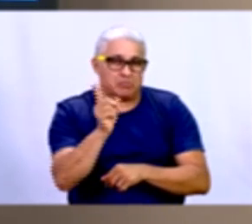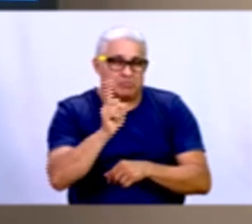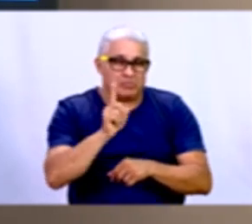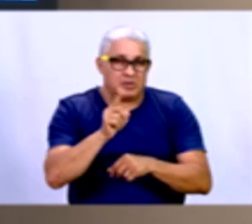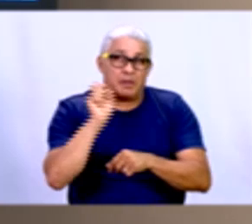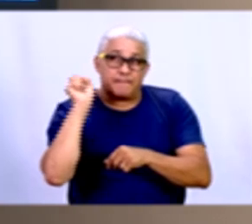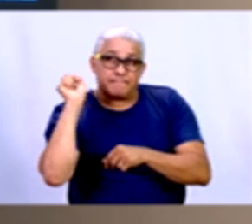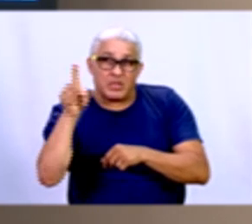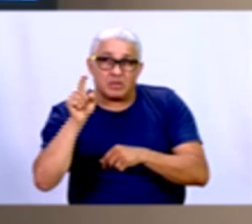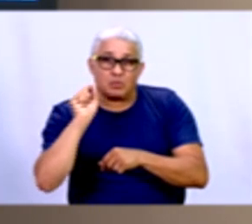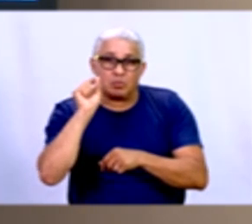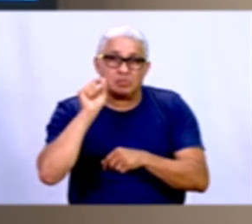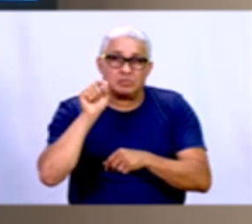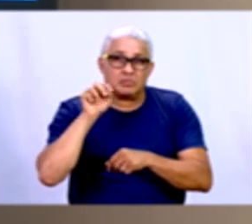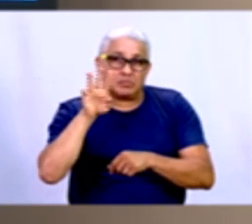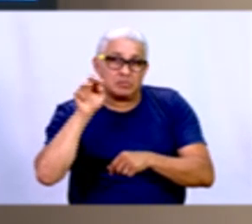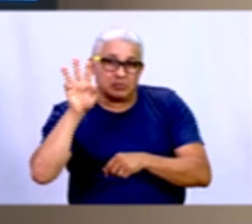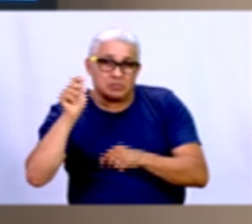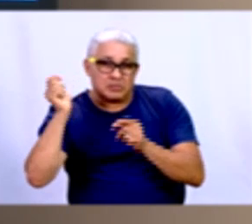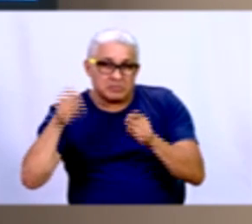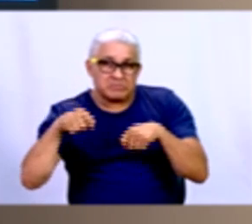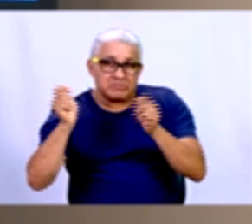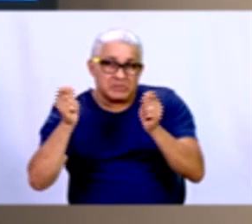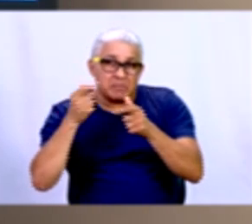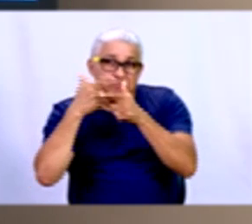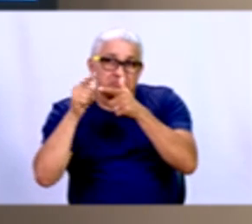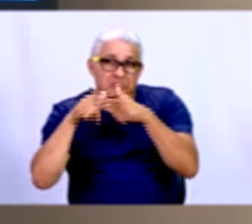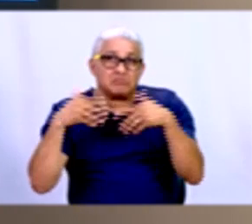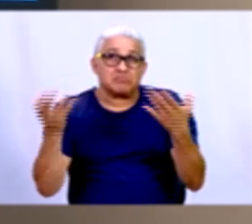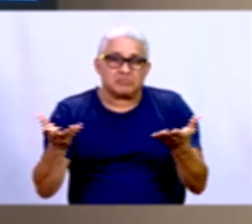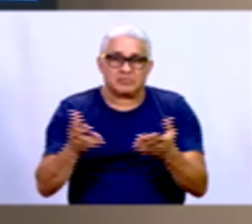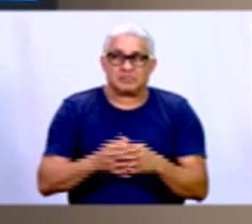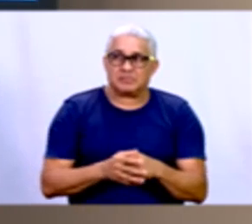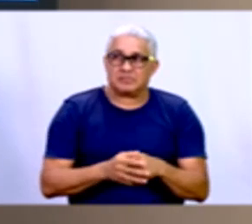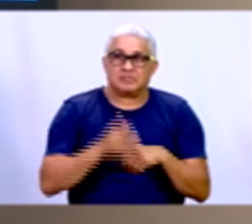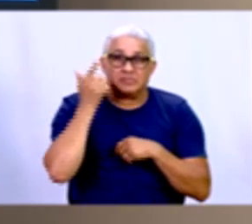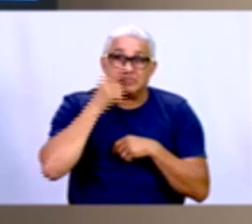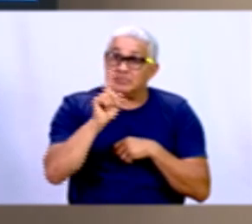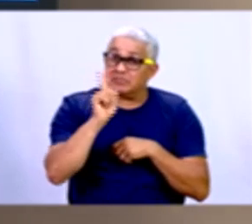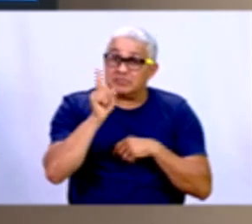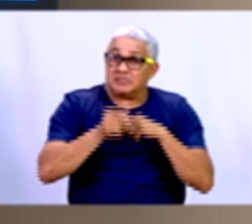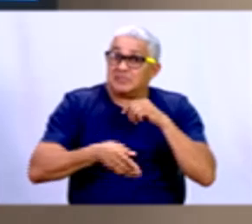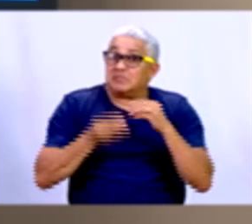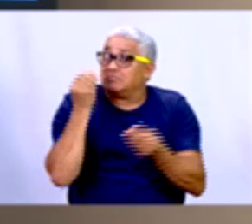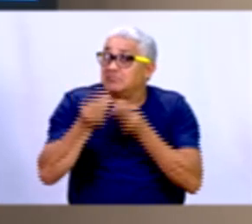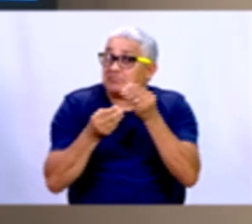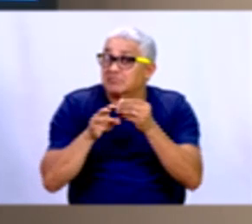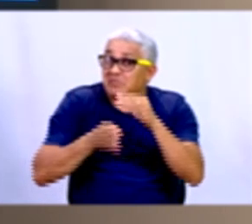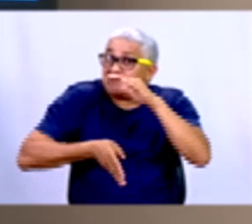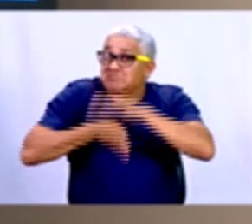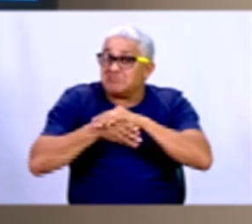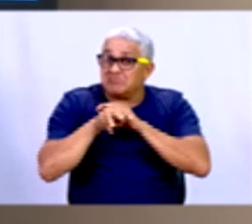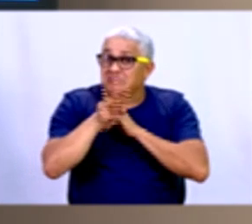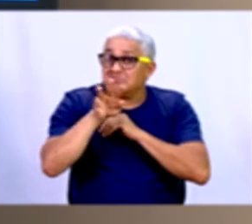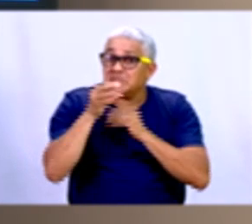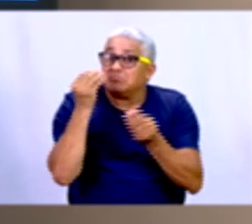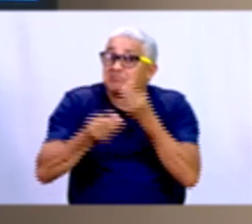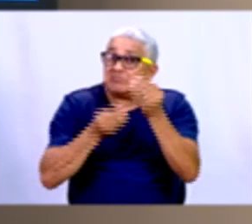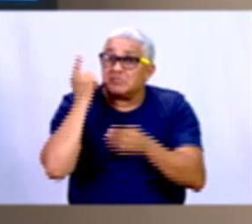acessar o site para ver quais são as possibilidades de problema. Você não consegue acessar, como é que você vai clicar no link,